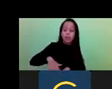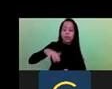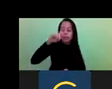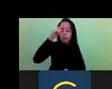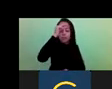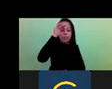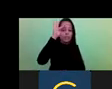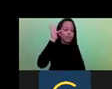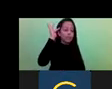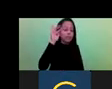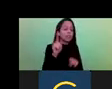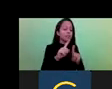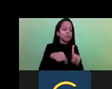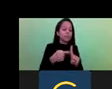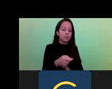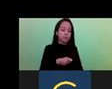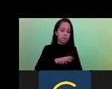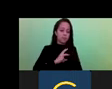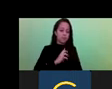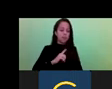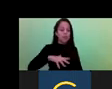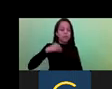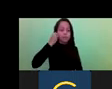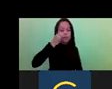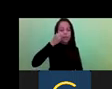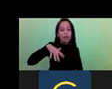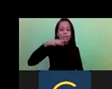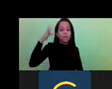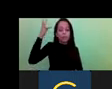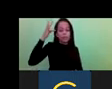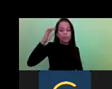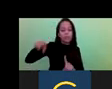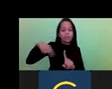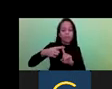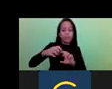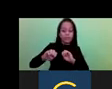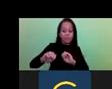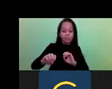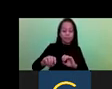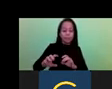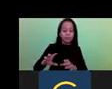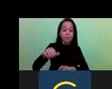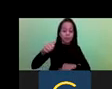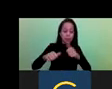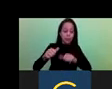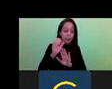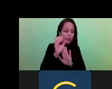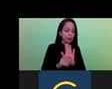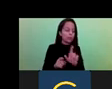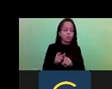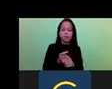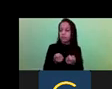no ensino médio, com experiência na área de filosofia e da educação, avaliação, currículo, gestão educacional, políticas